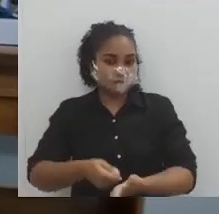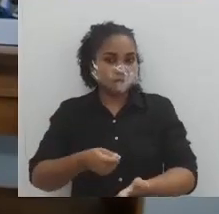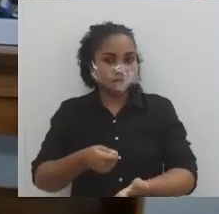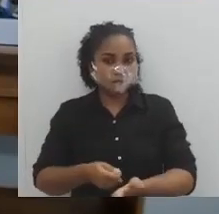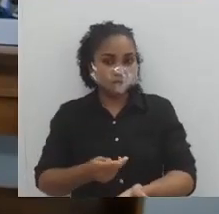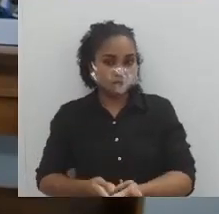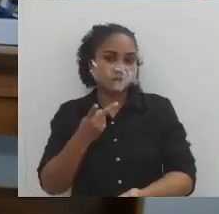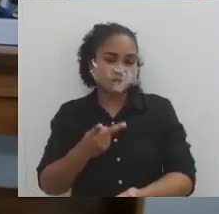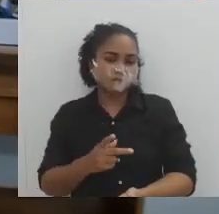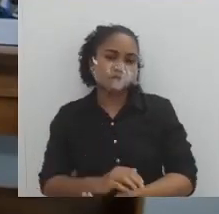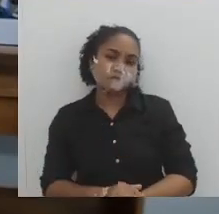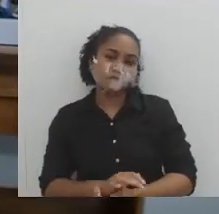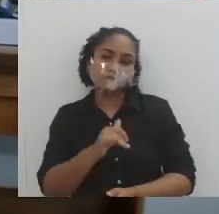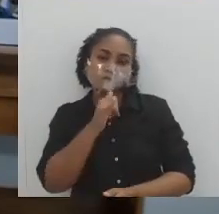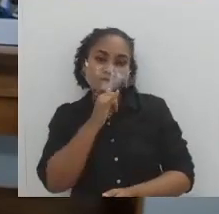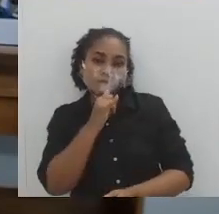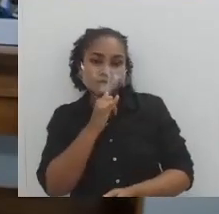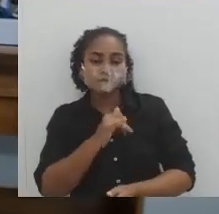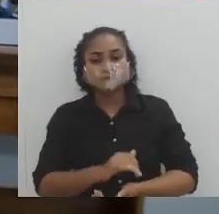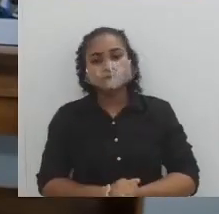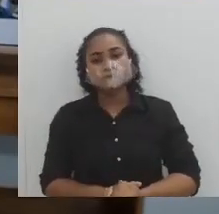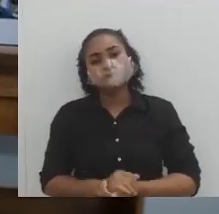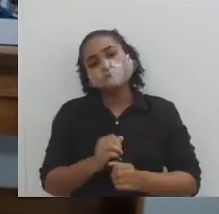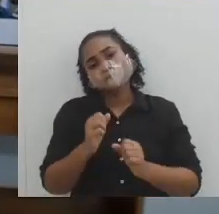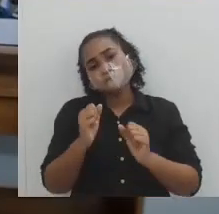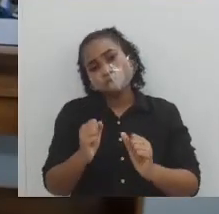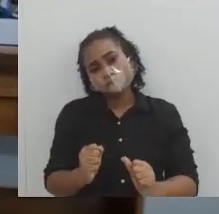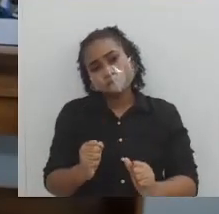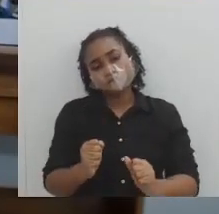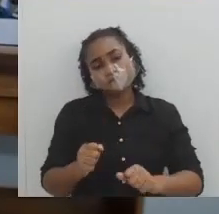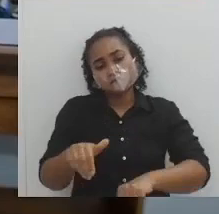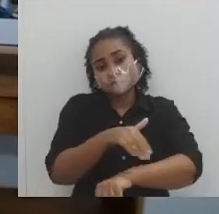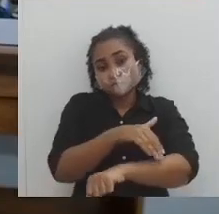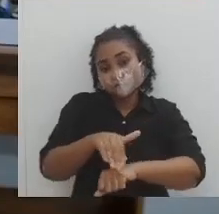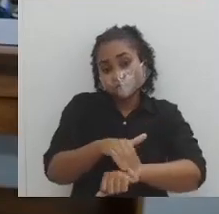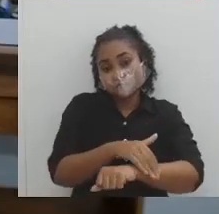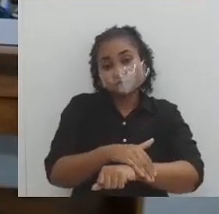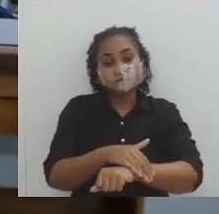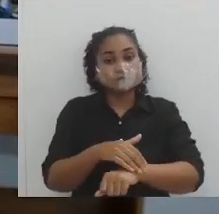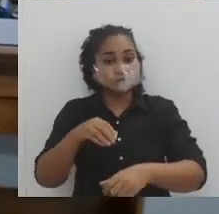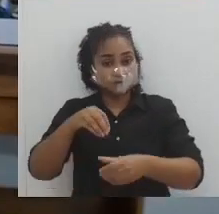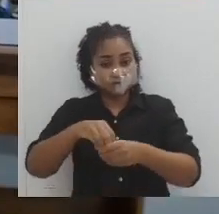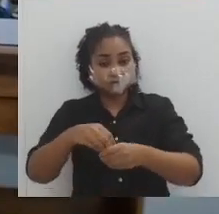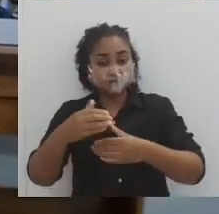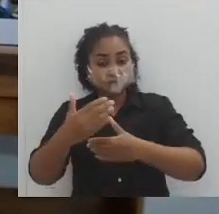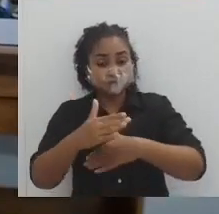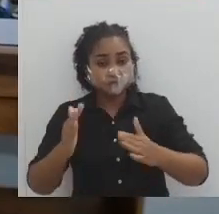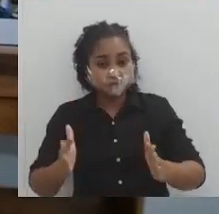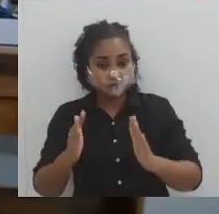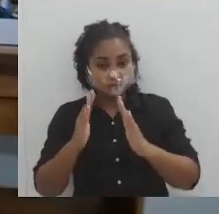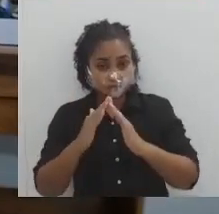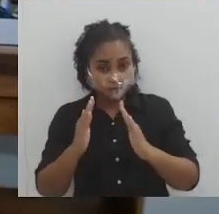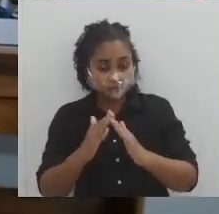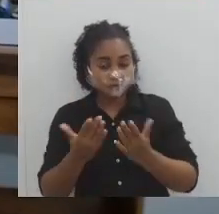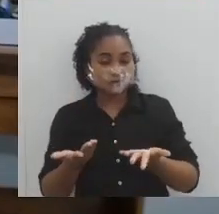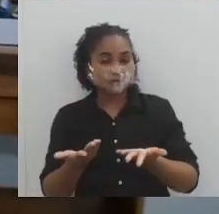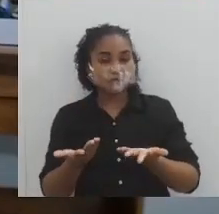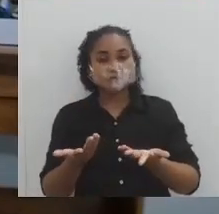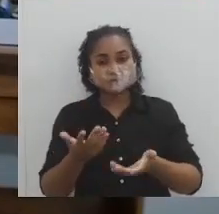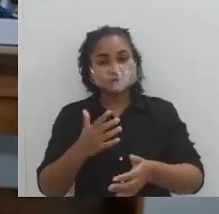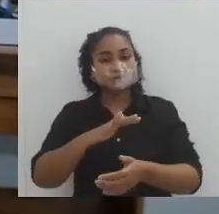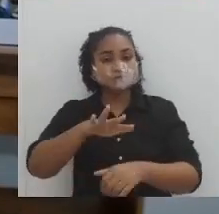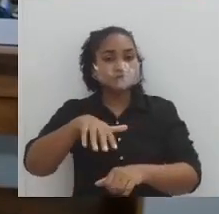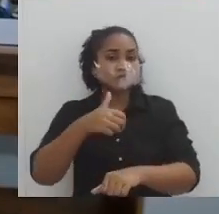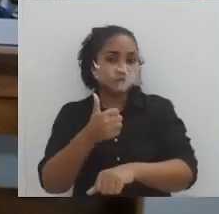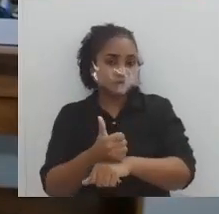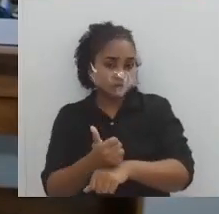para ele acontecer. Por exemplo, você pode jogar na rua, no quintal, no espaço da escola, no pátio da